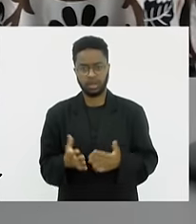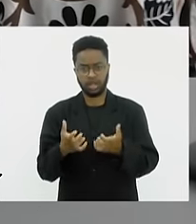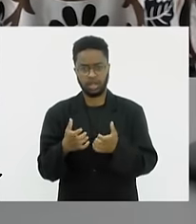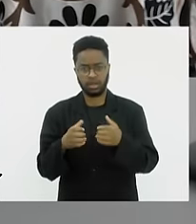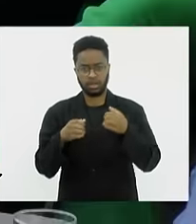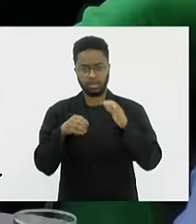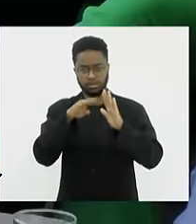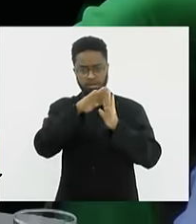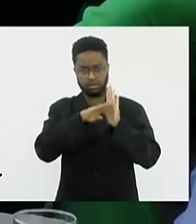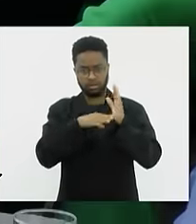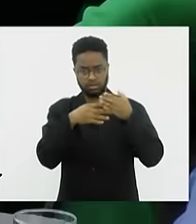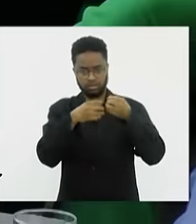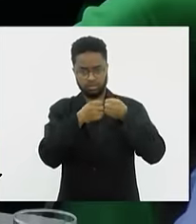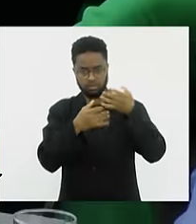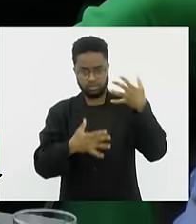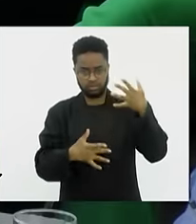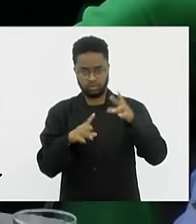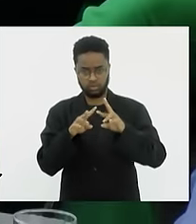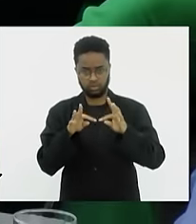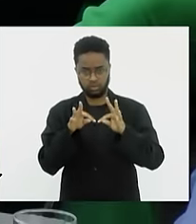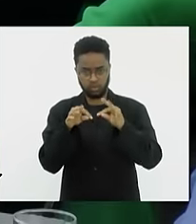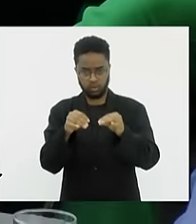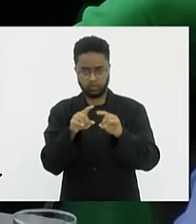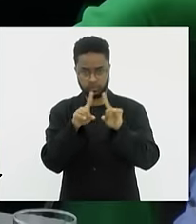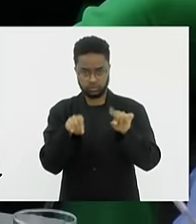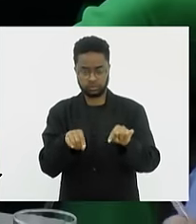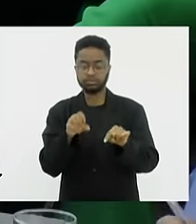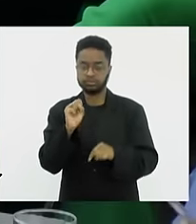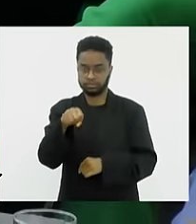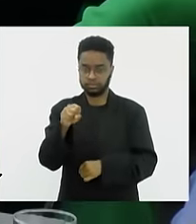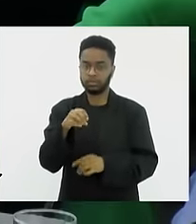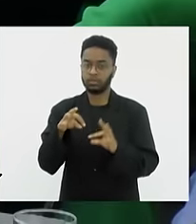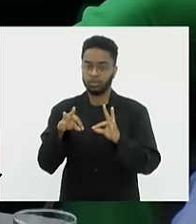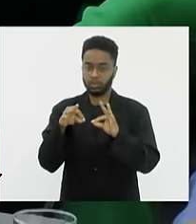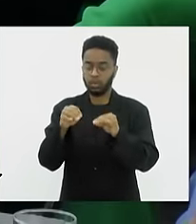isso? De todos os servidores, seja ele adidos,